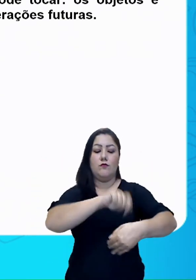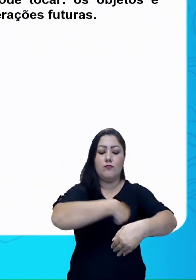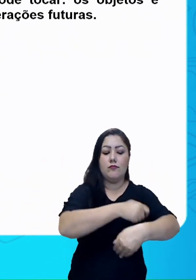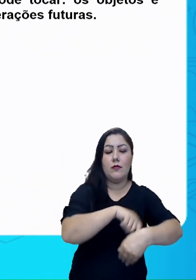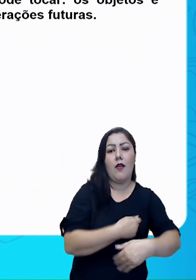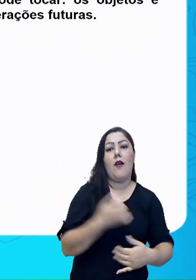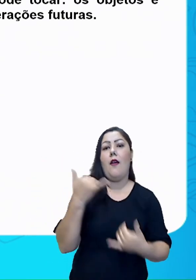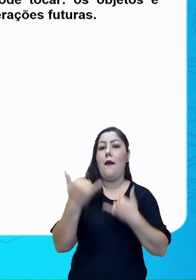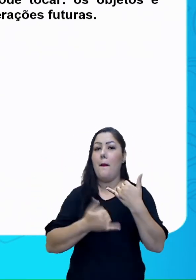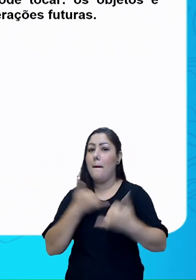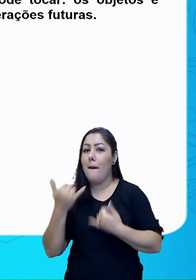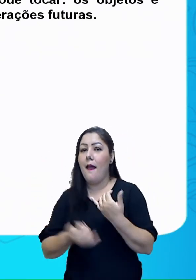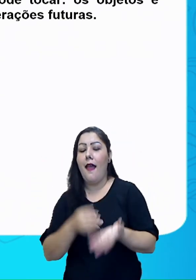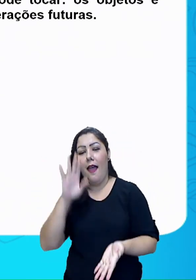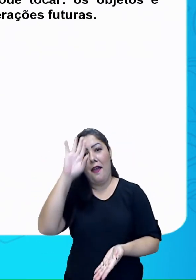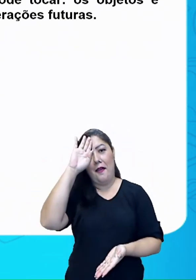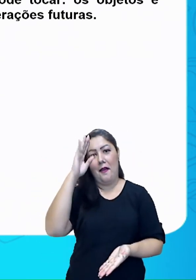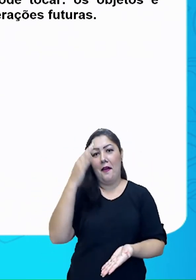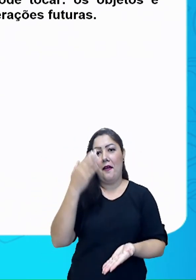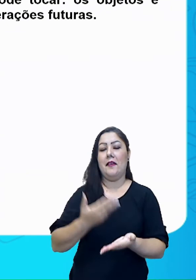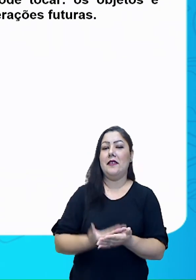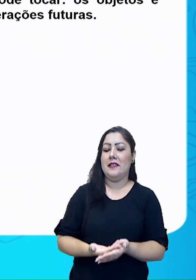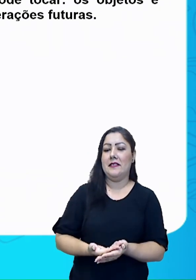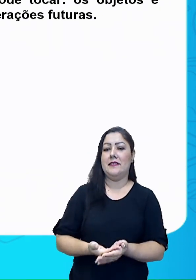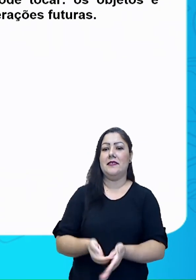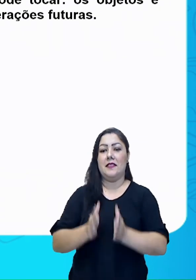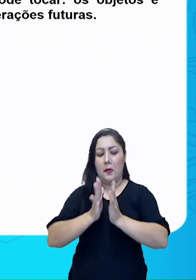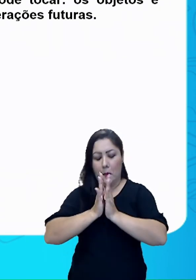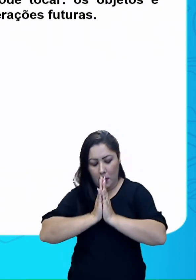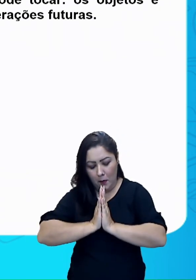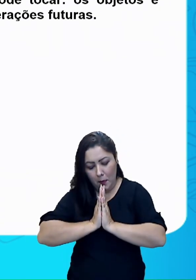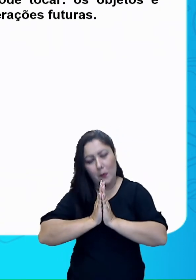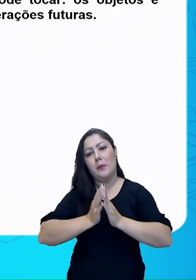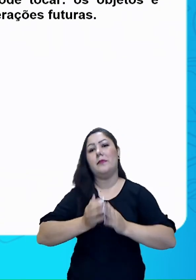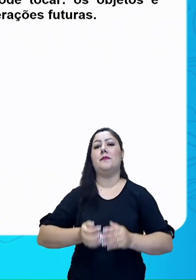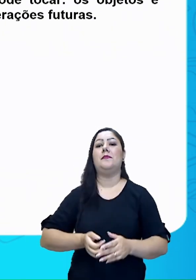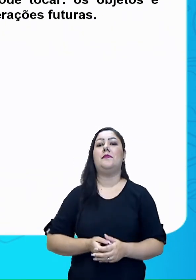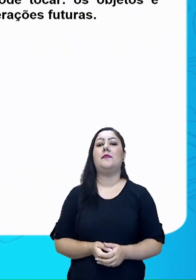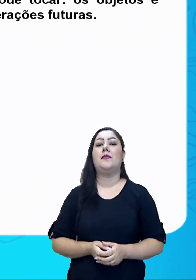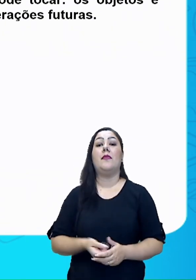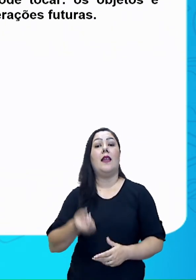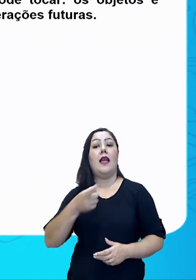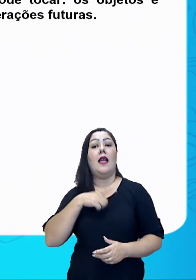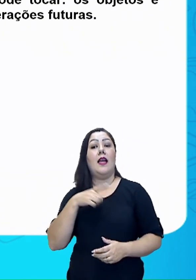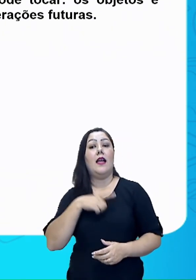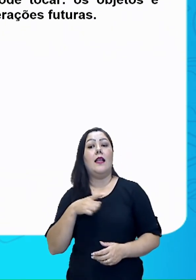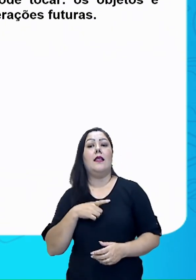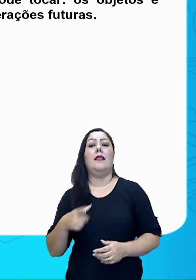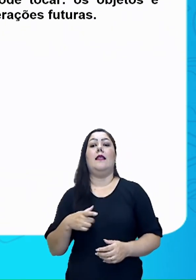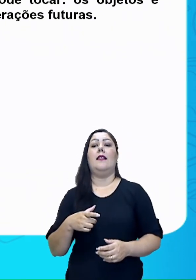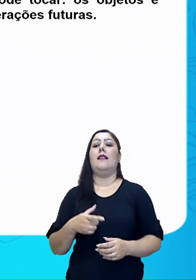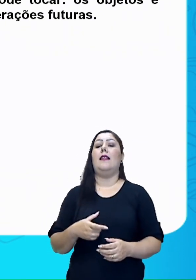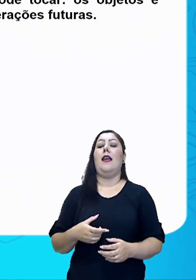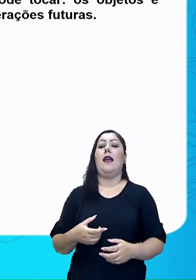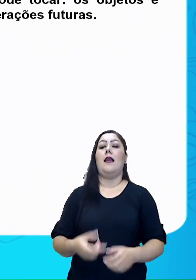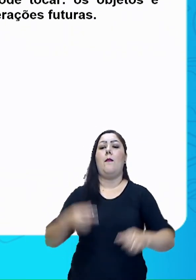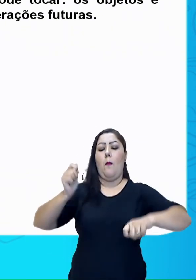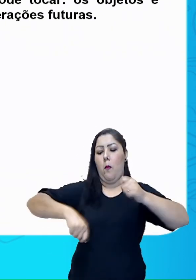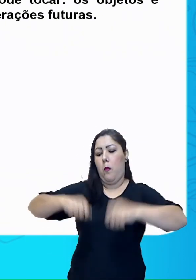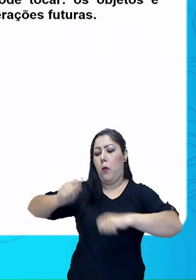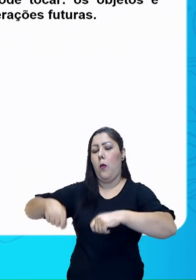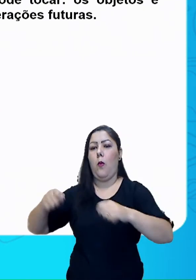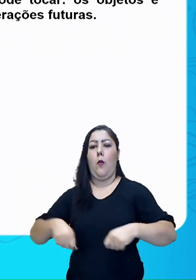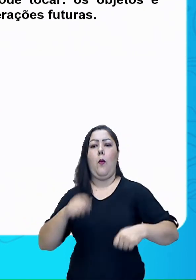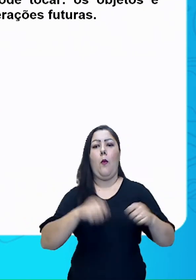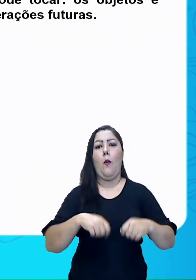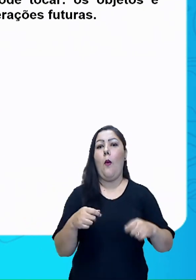brincadeiras, as crenças e os rituais. Nós temos representado aí a banda de música da 8ª Região da Polícia